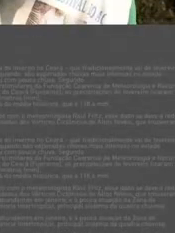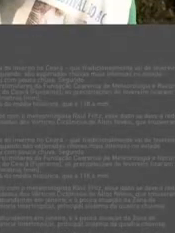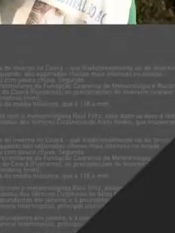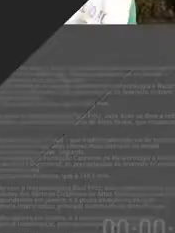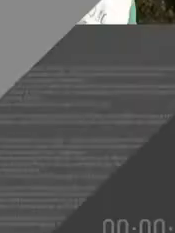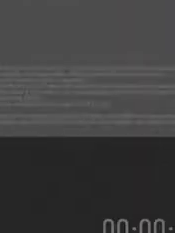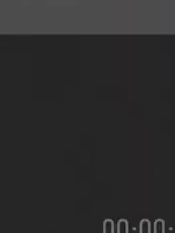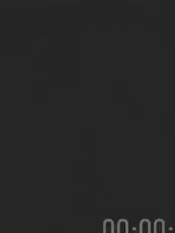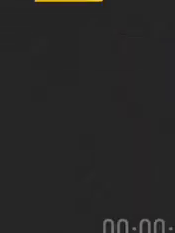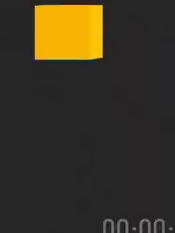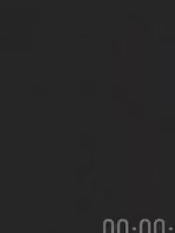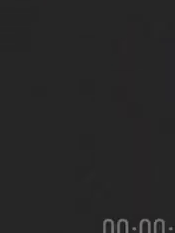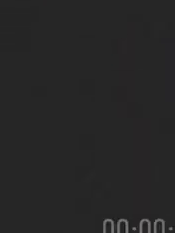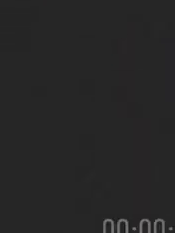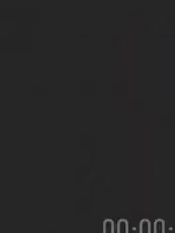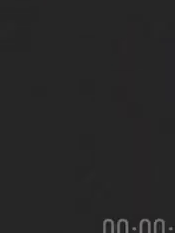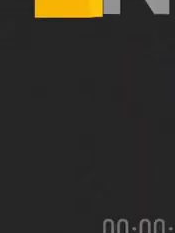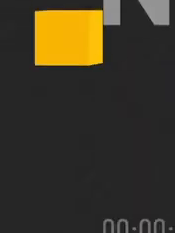ae